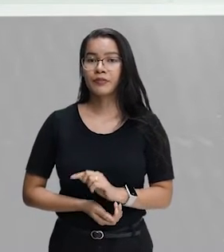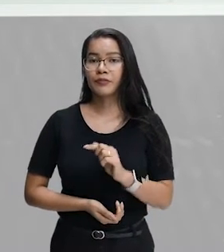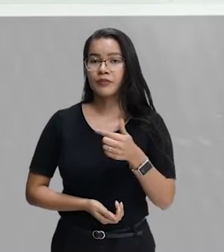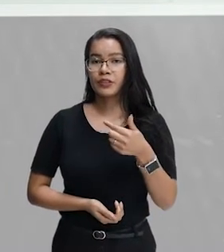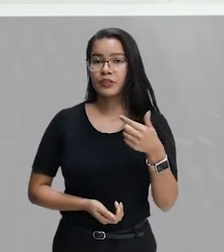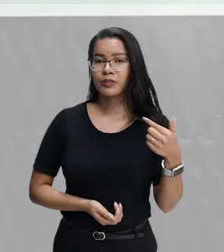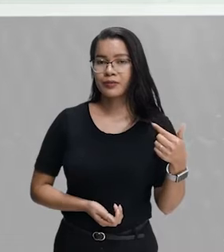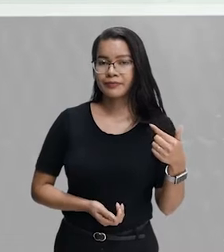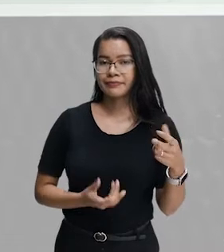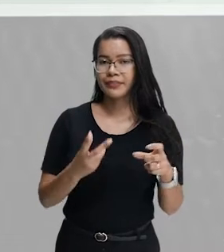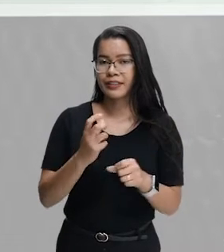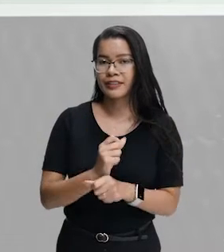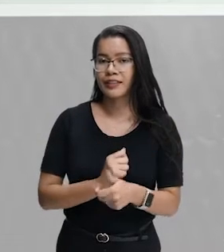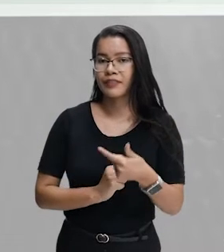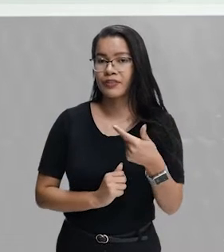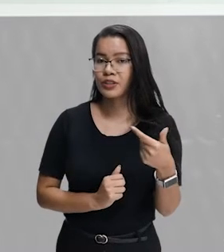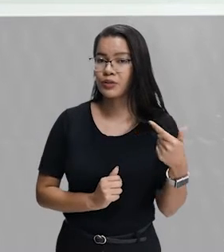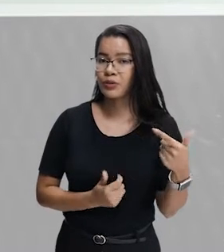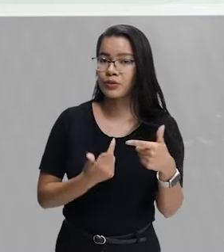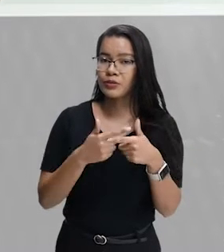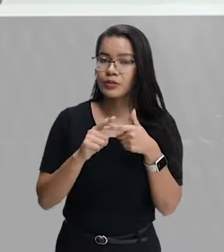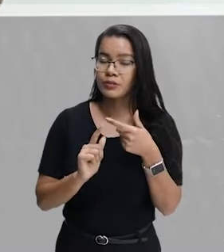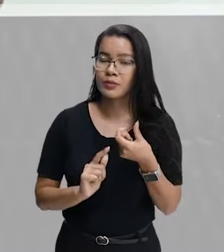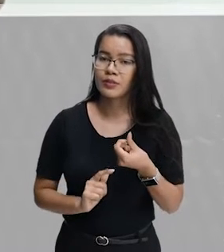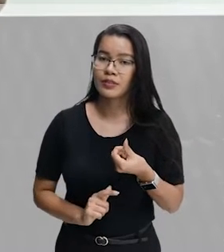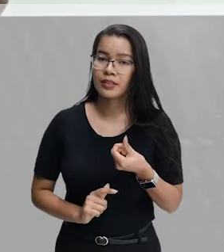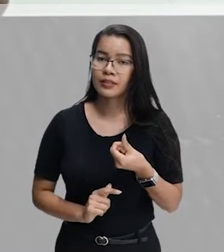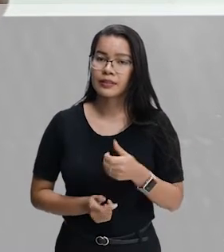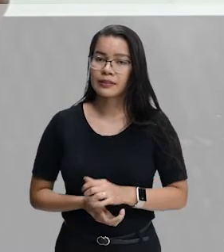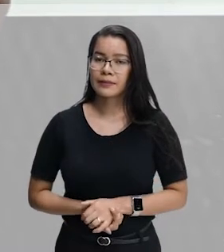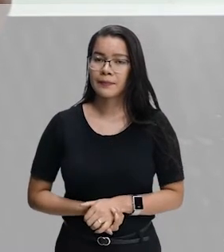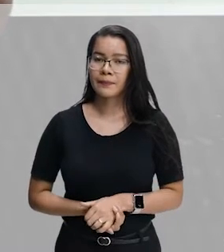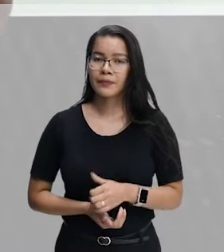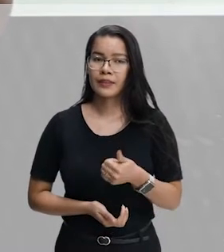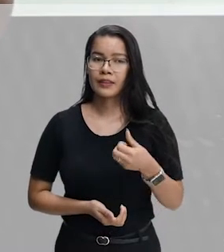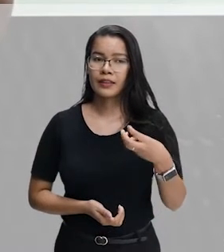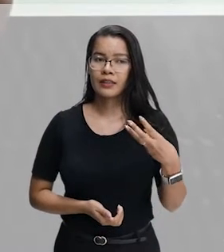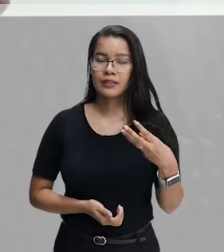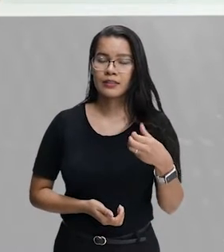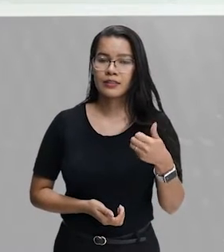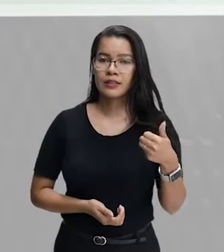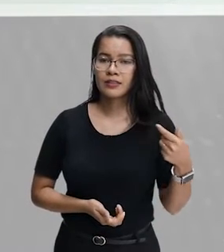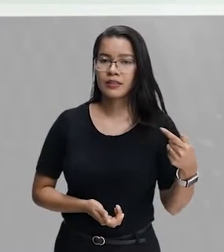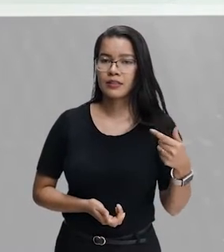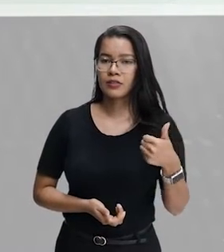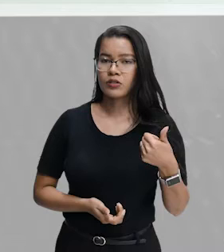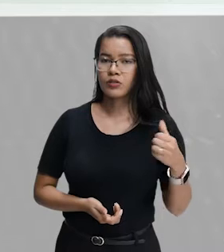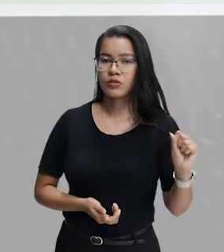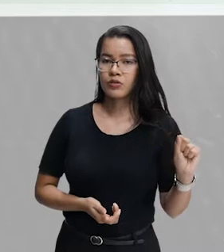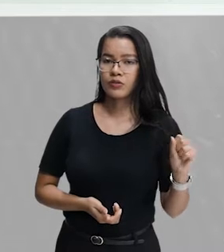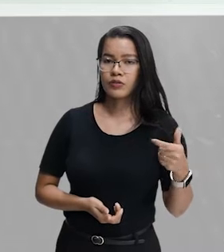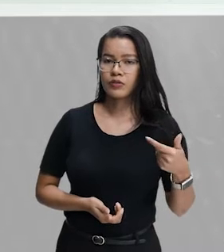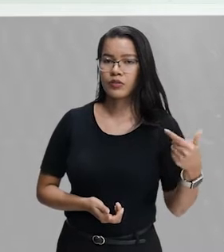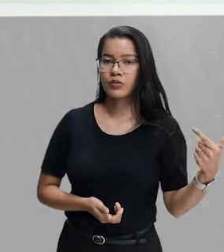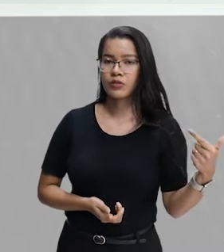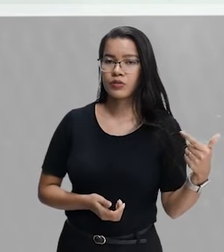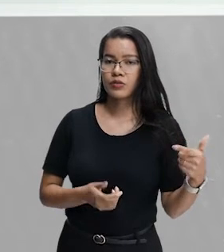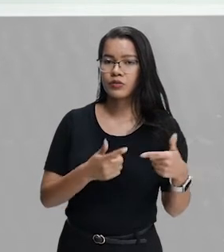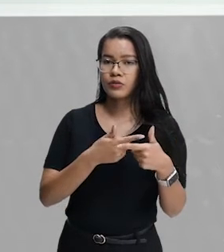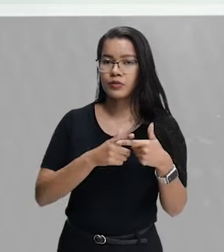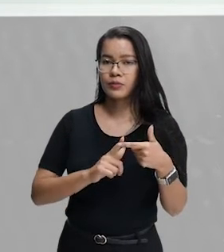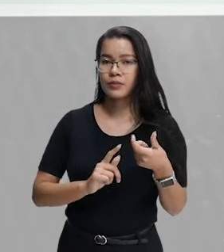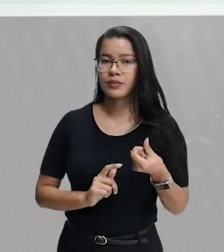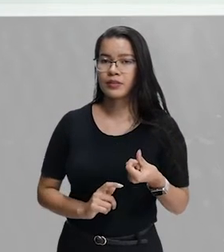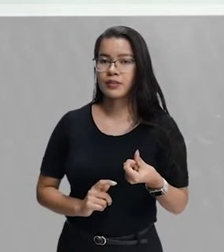22. Dividido por 6. 13, 17, 18, 22. Dividido por